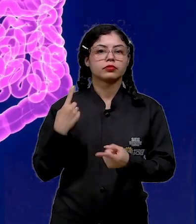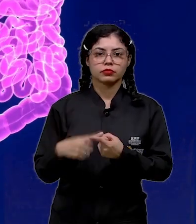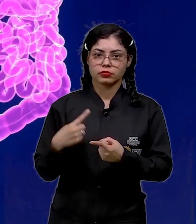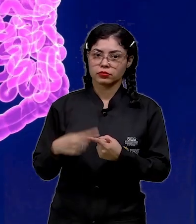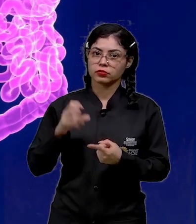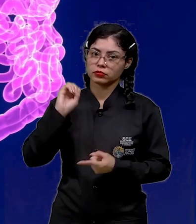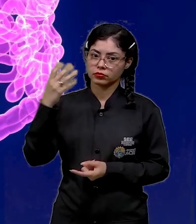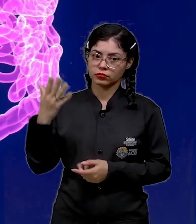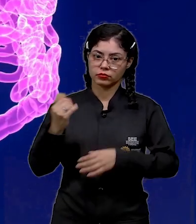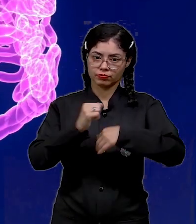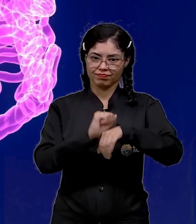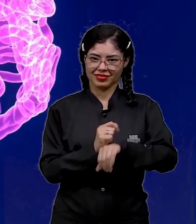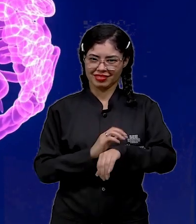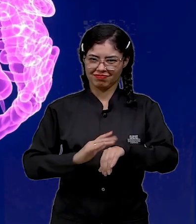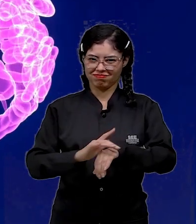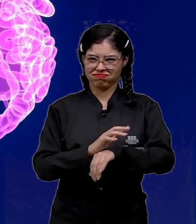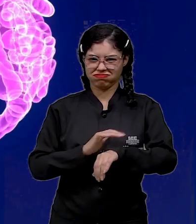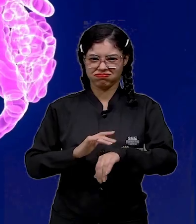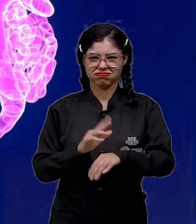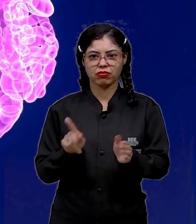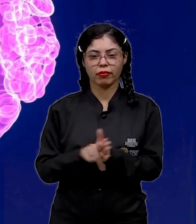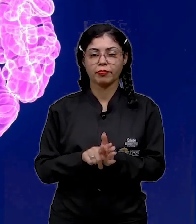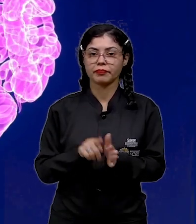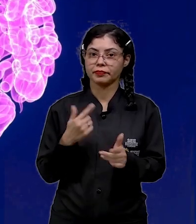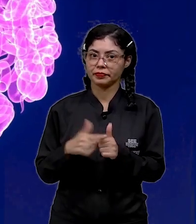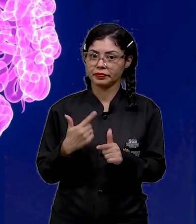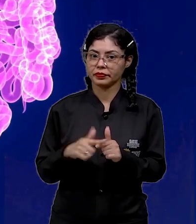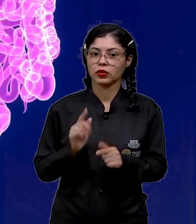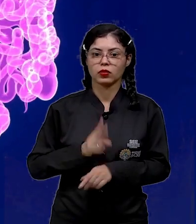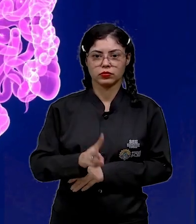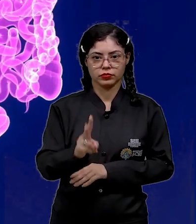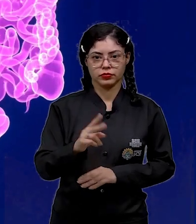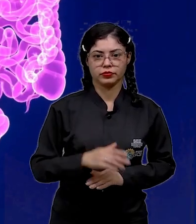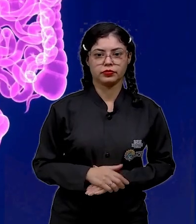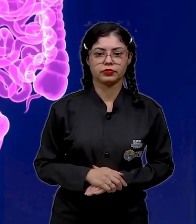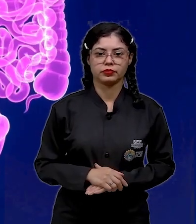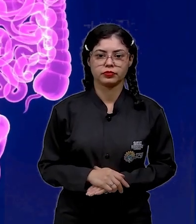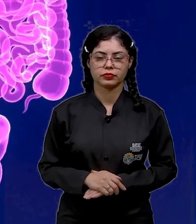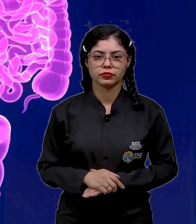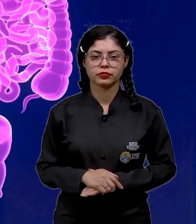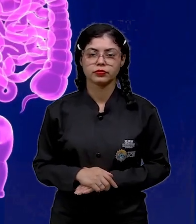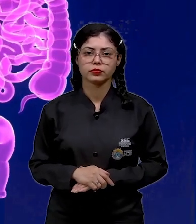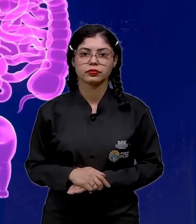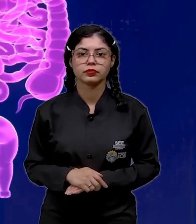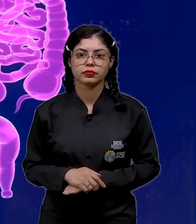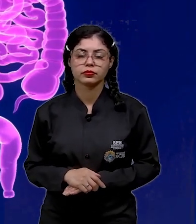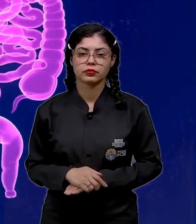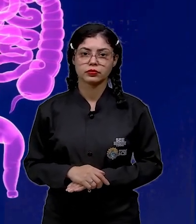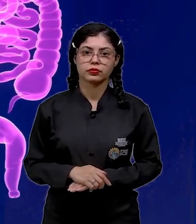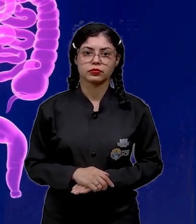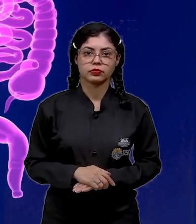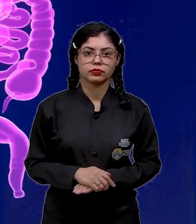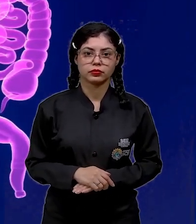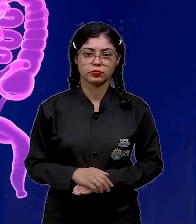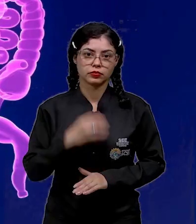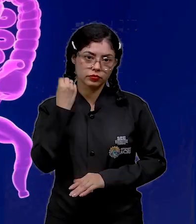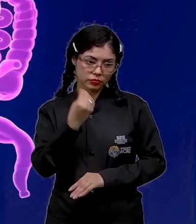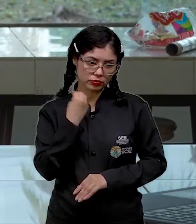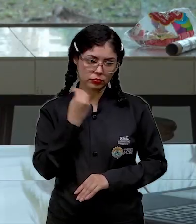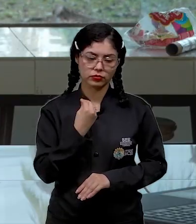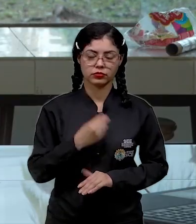causar queimaduras químicas e também danos permanentes. Então vamos agora para o nosso